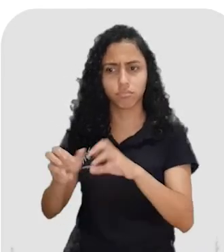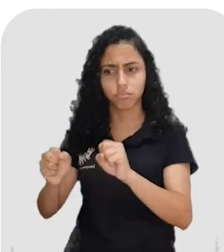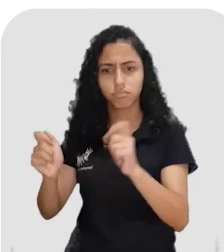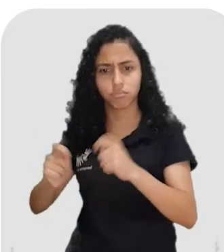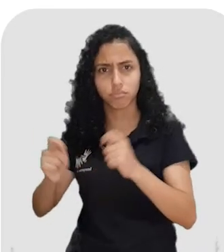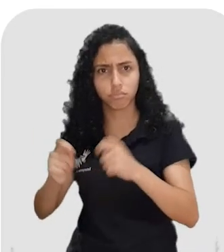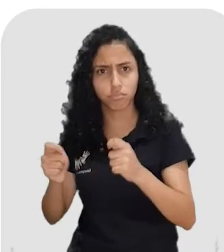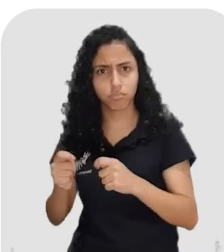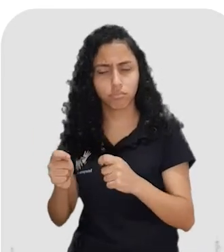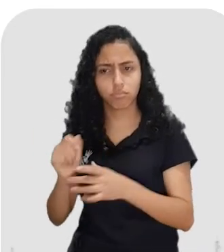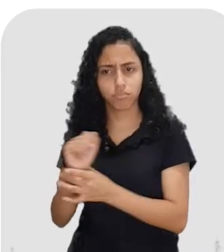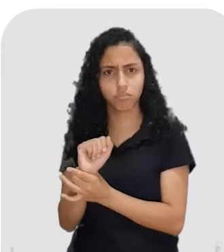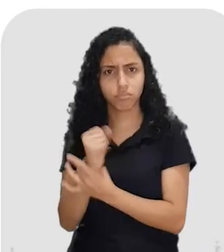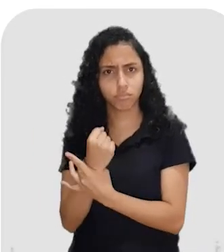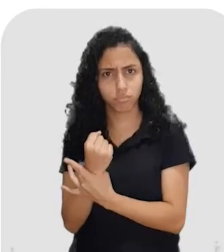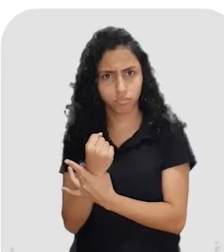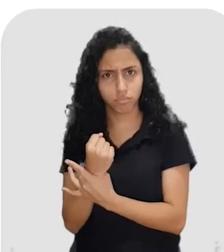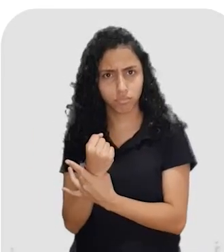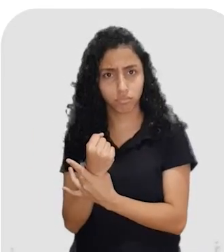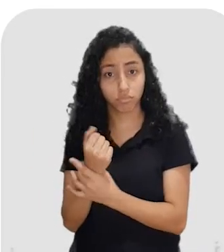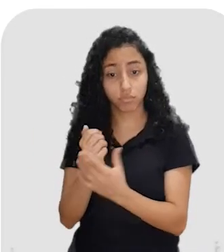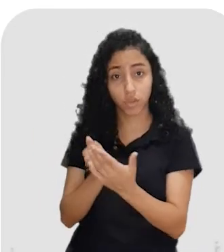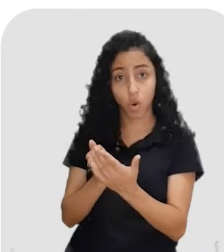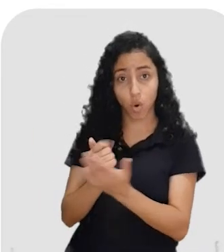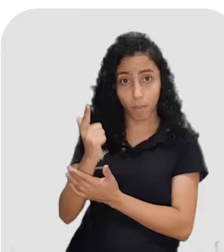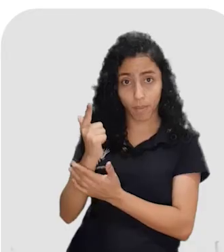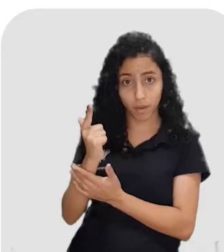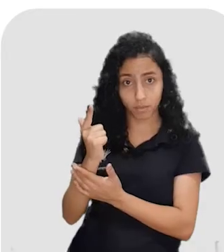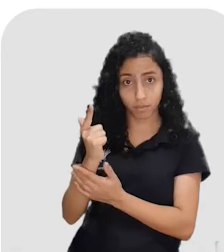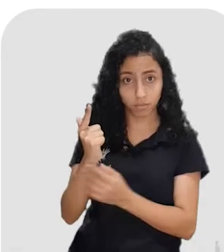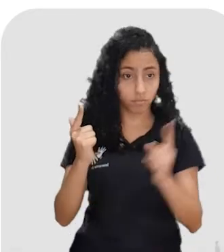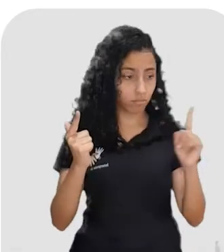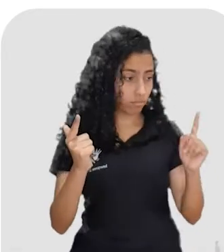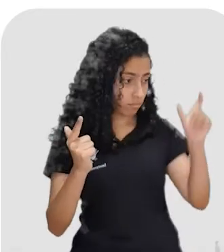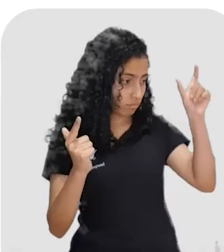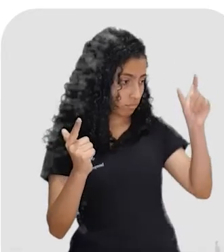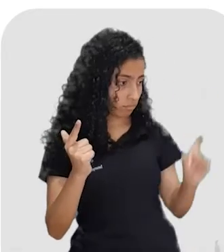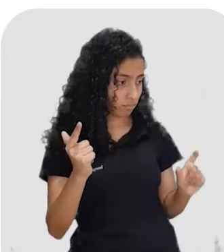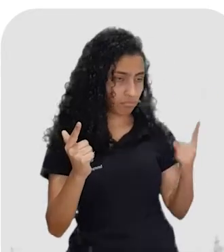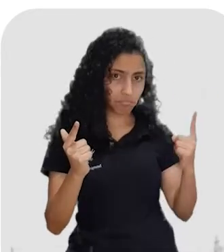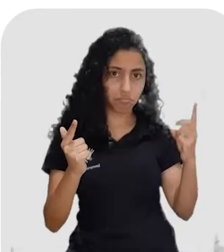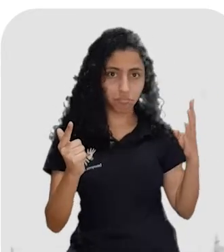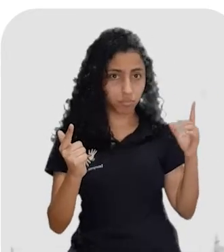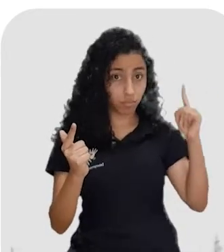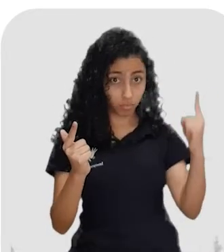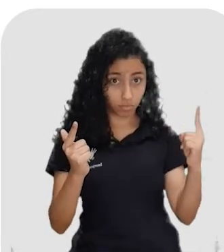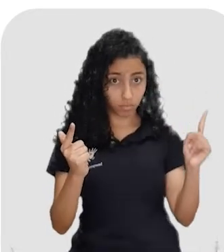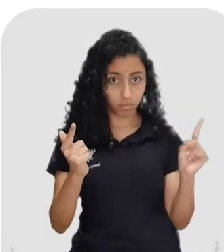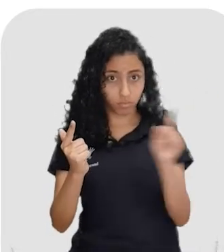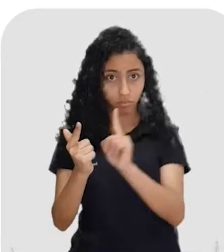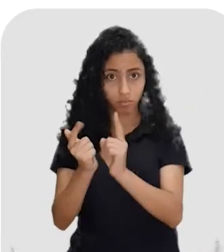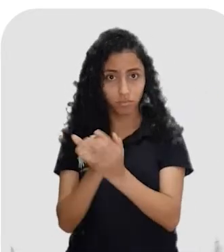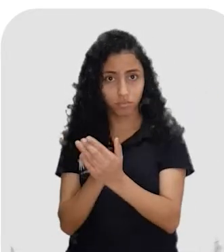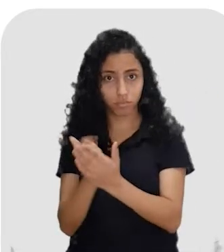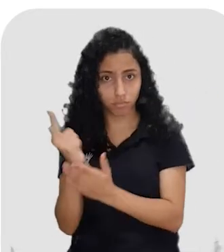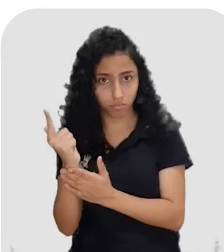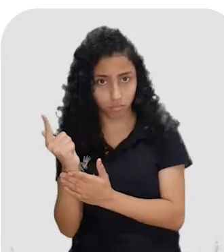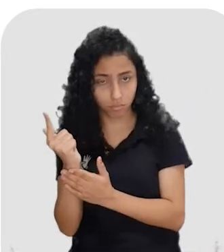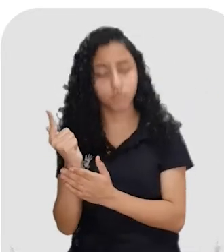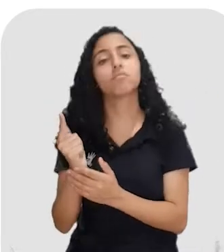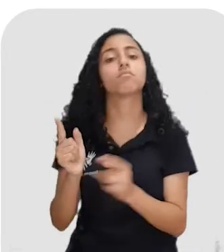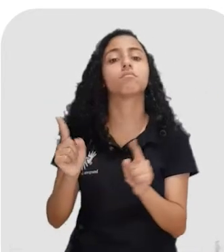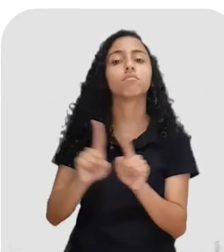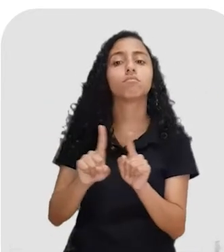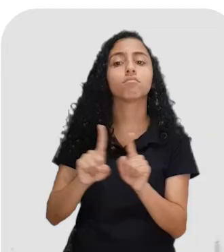terra que possa assegurar esse serviço é comprado por pelo menos um comprador